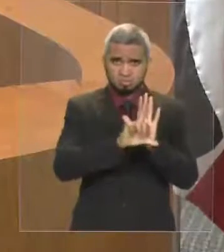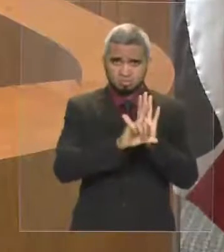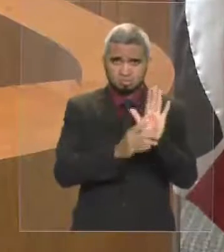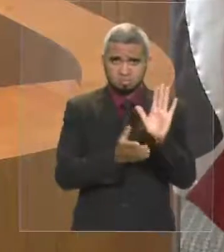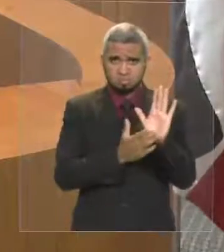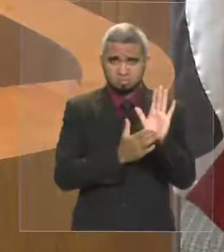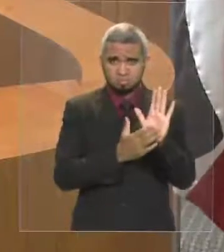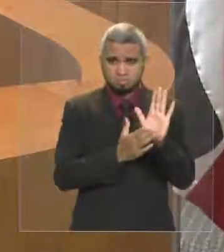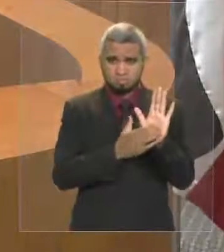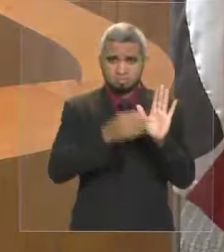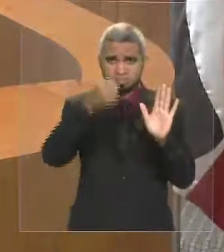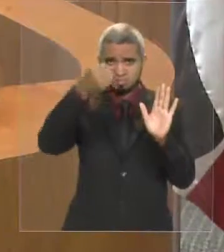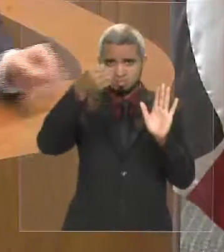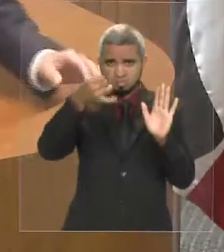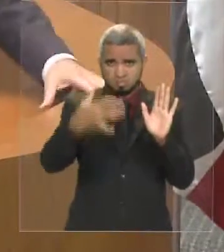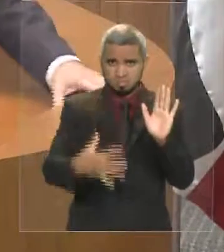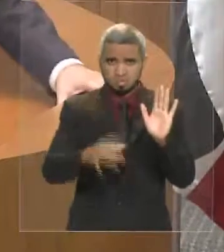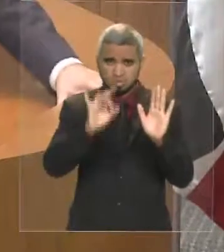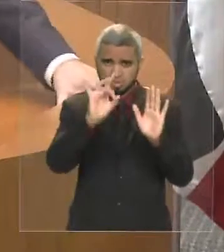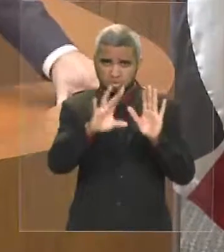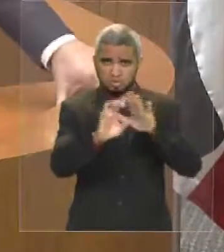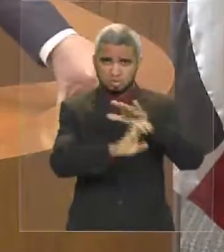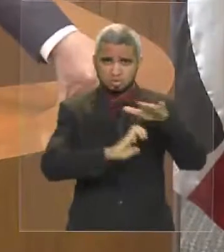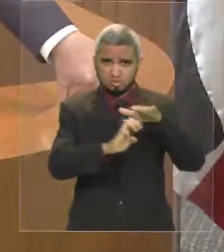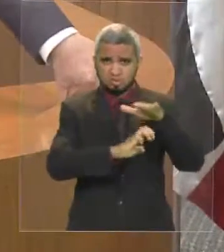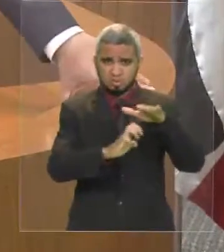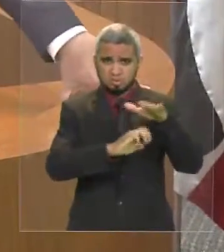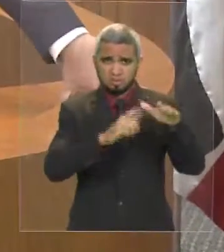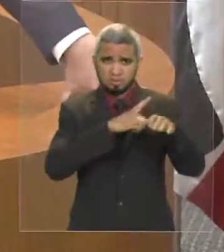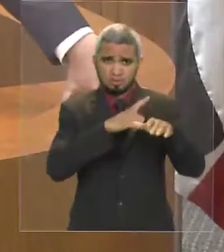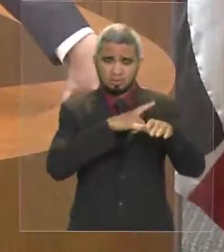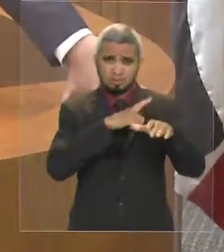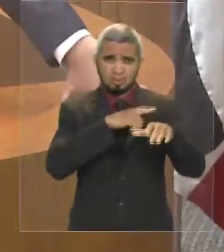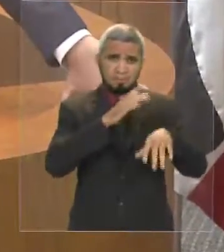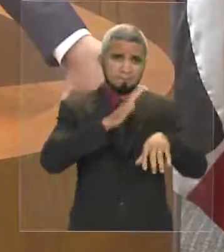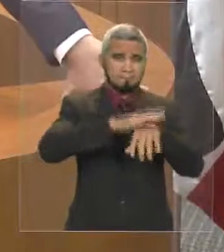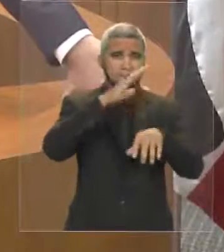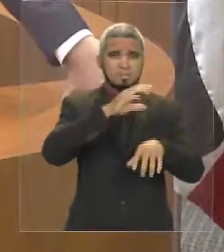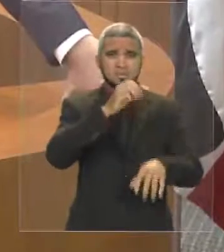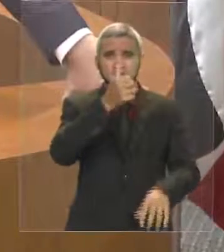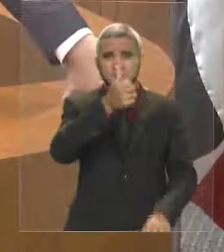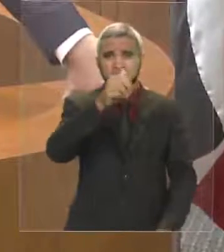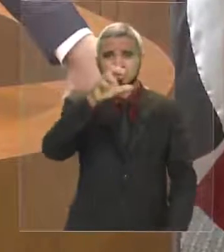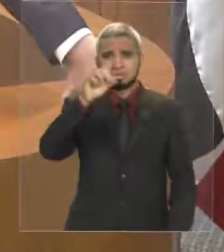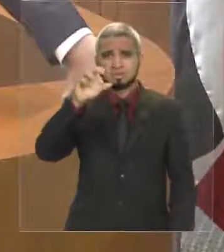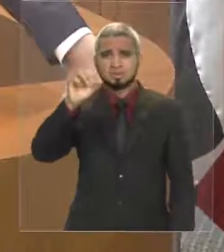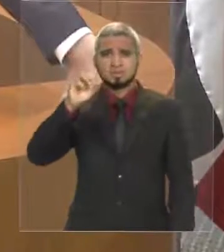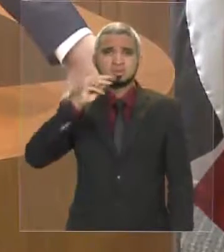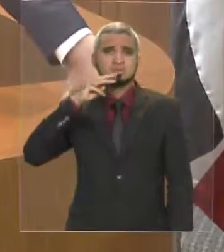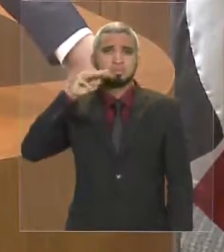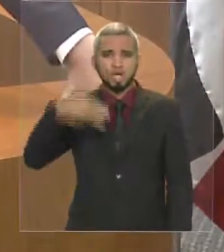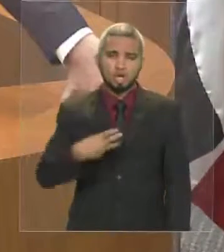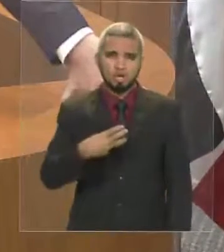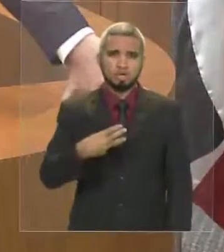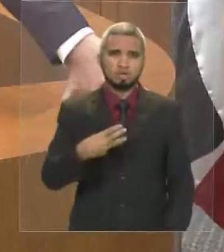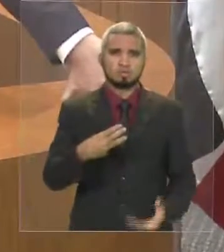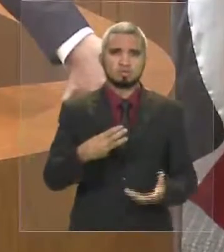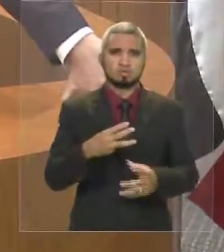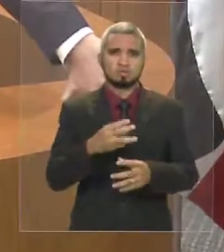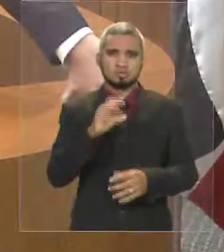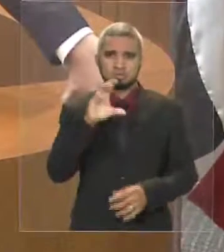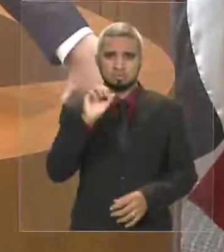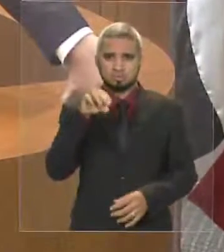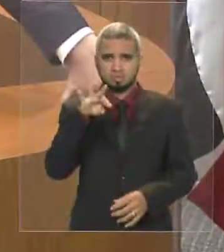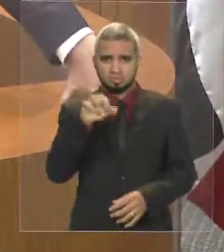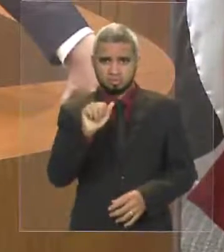esse critério só para as empresas que têm acima de 100 milhões de reais em conta, evidentemente que